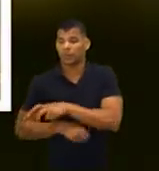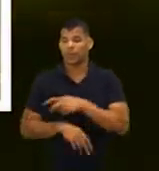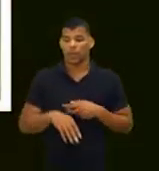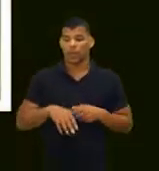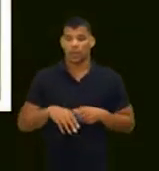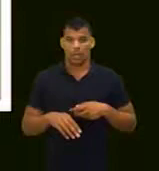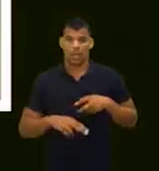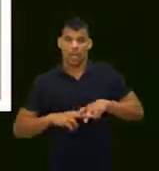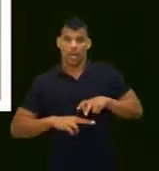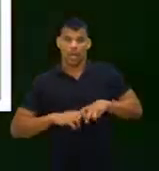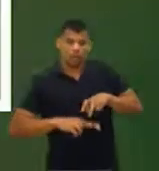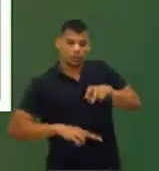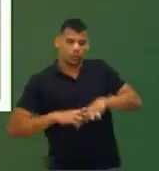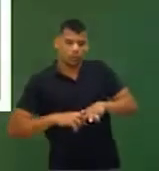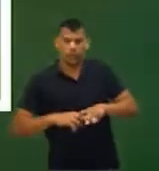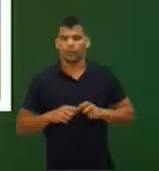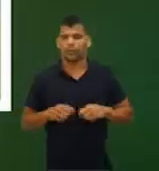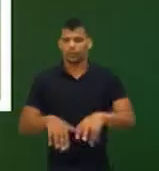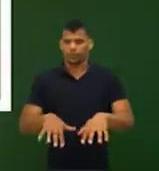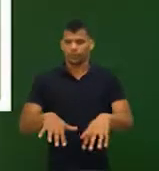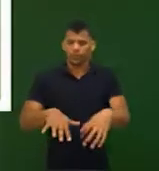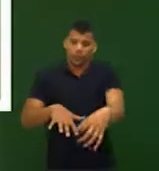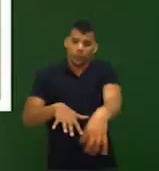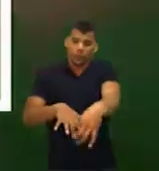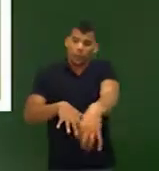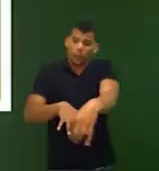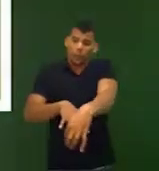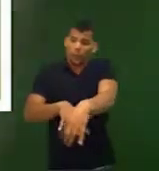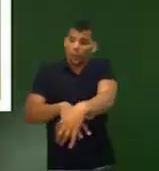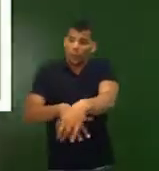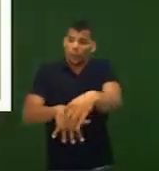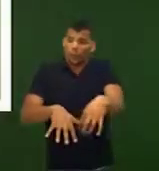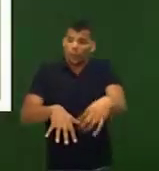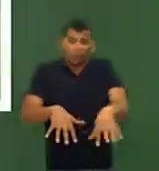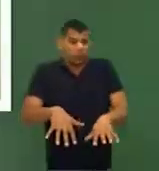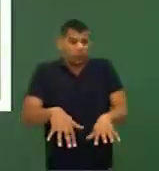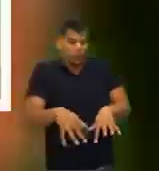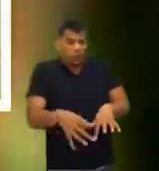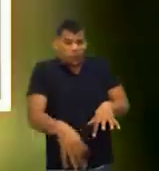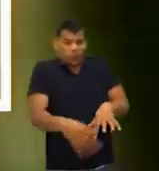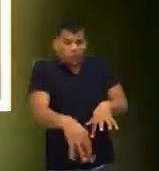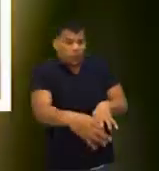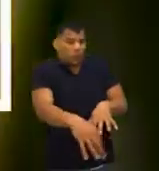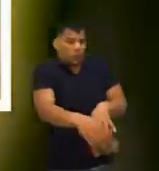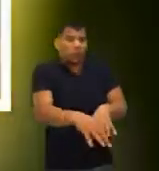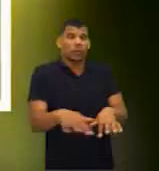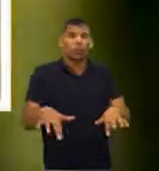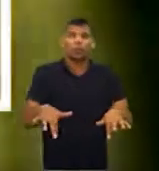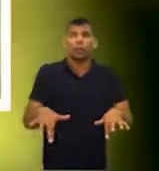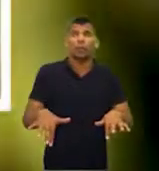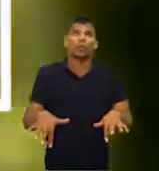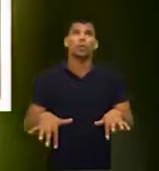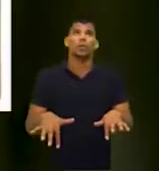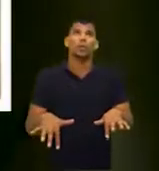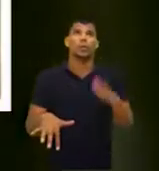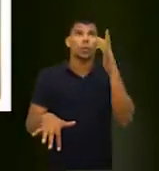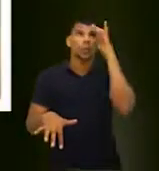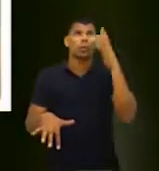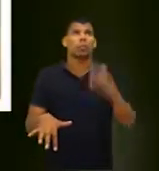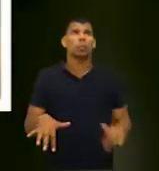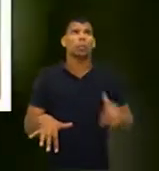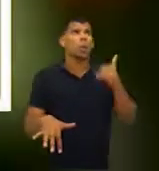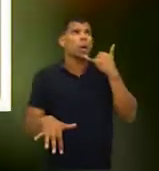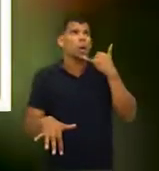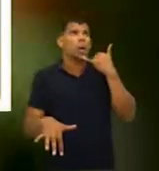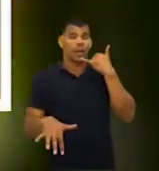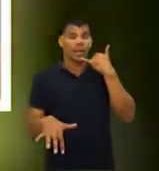papelote, baixou os olhos e ela entrou no camburão. Na delegacia, sua